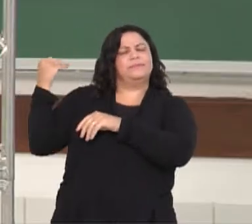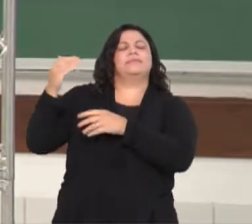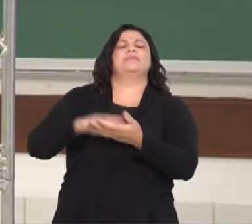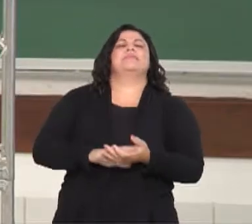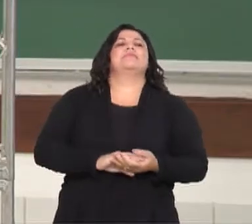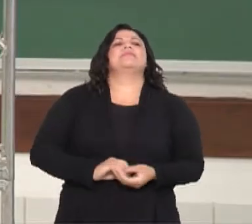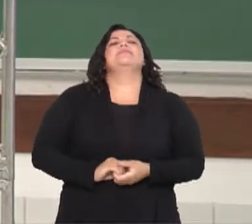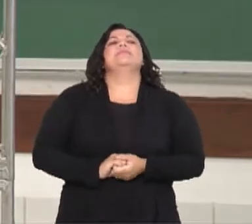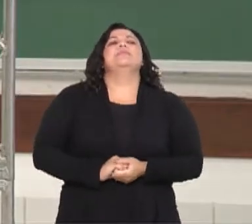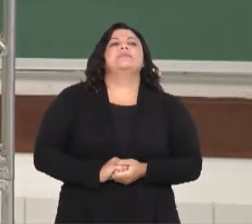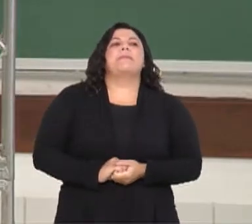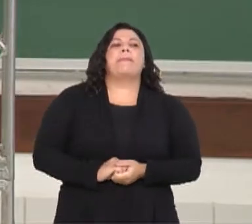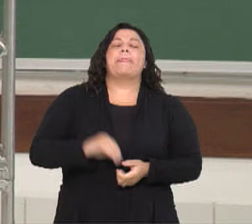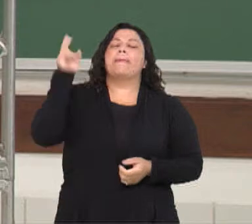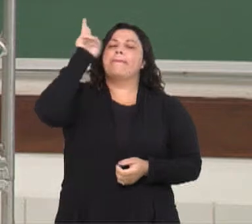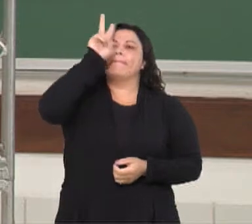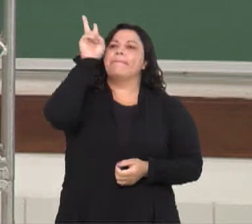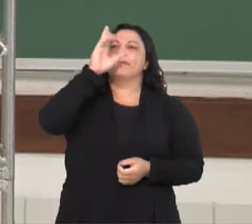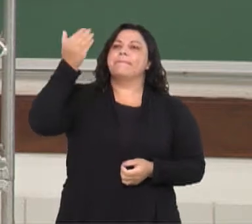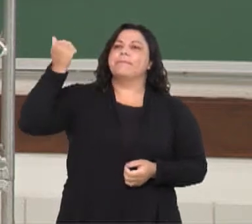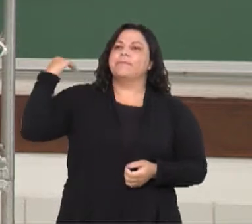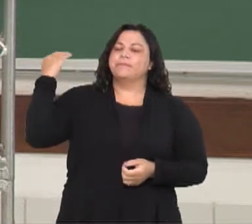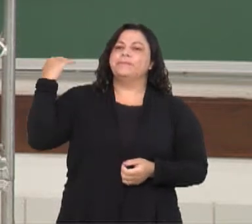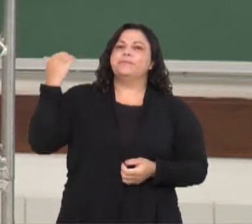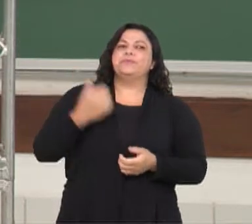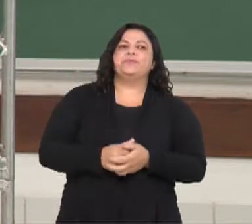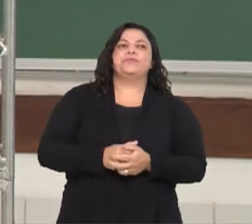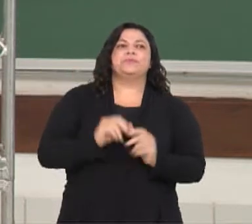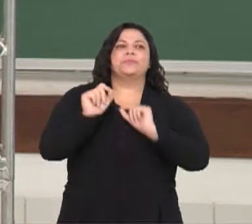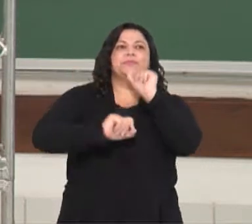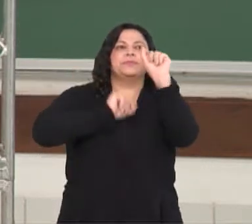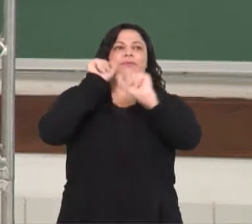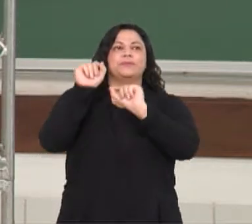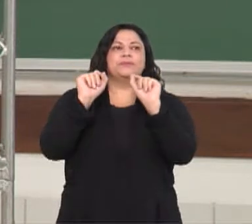adição. Então, nós vimos lá que